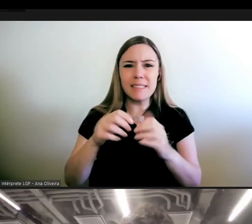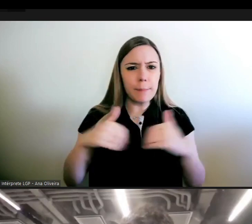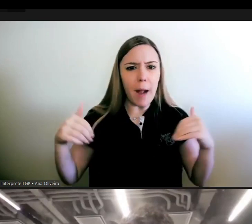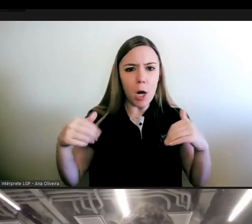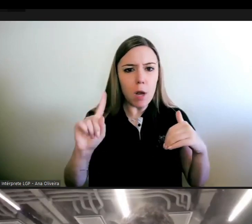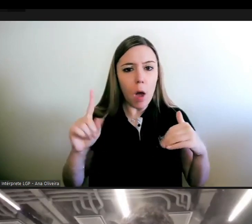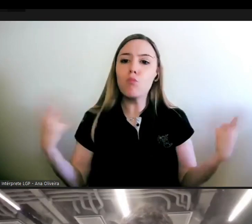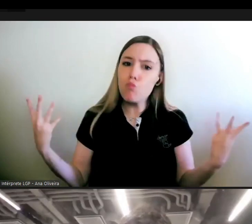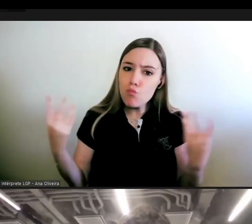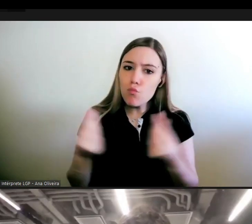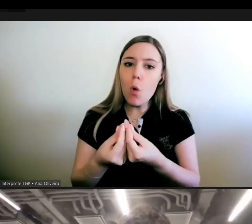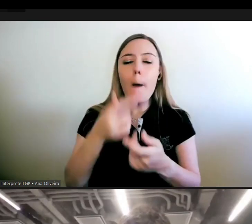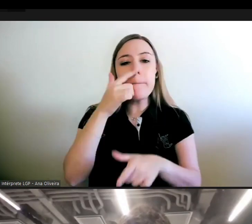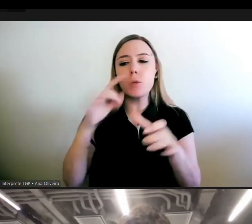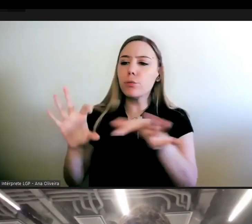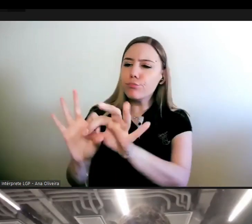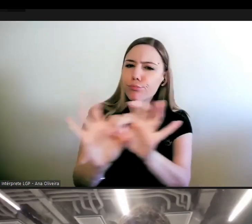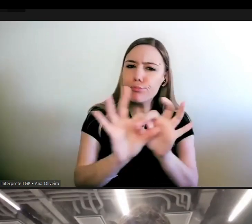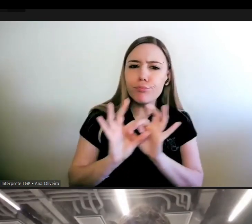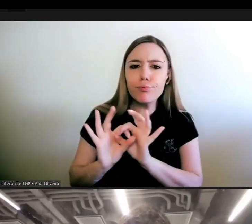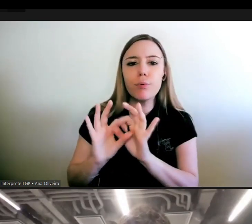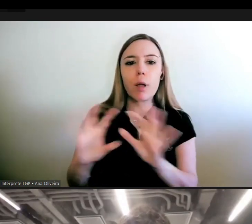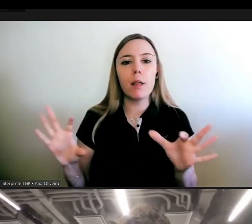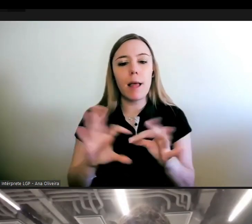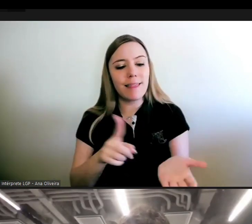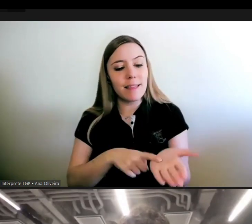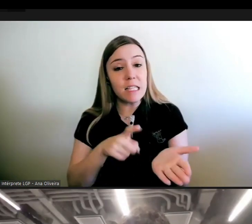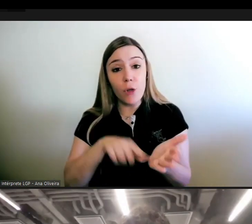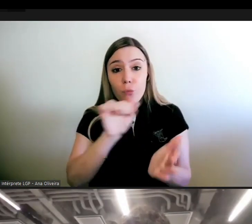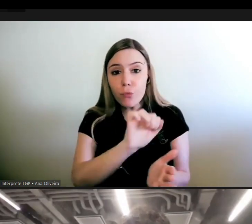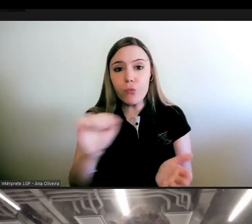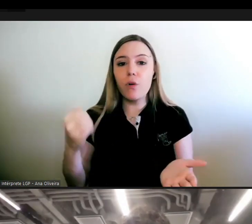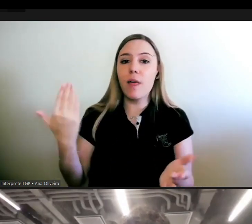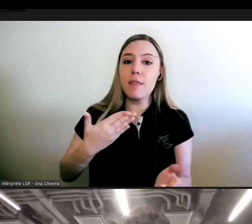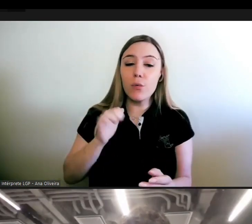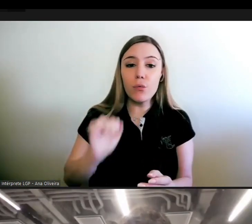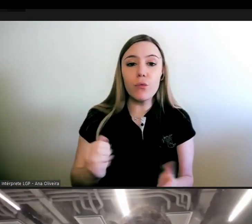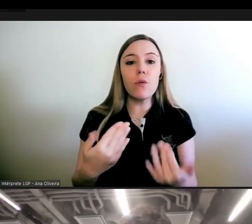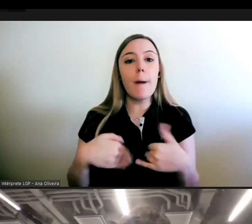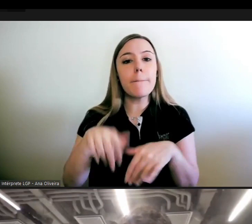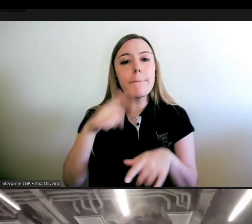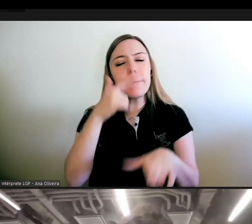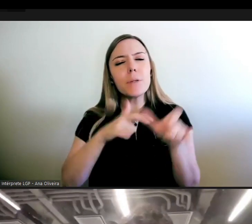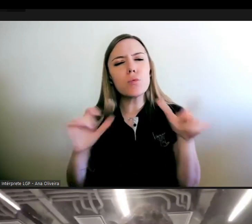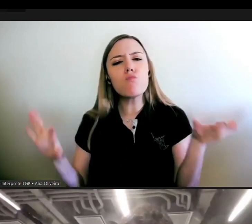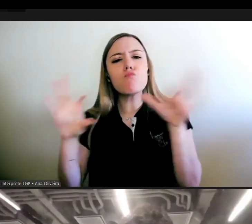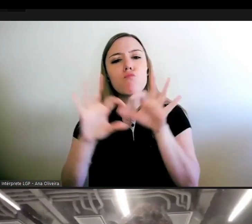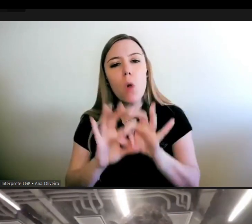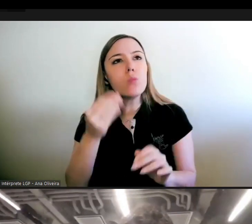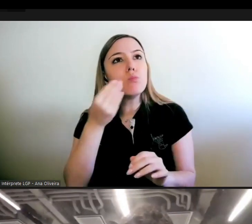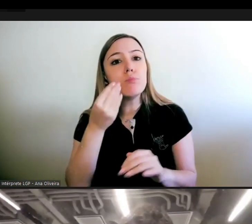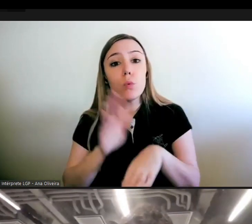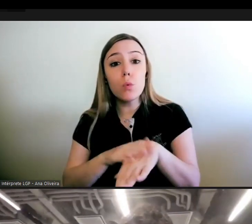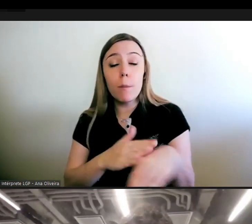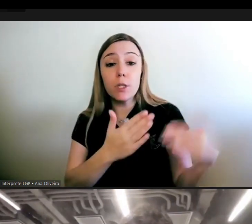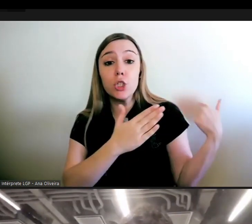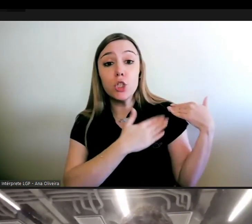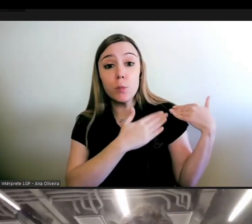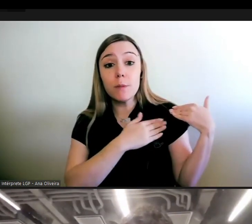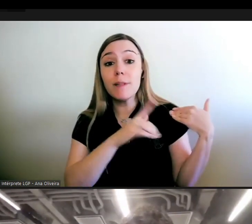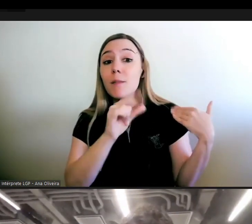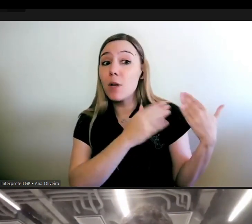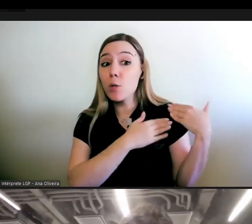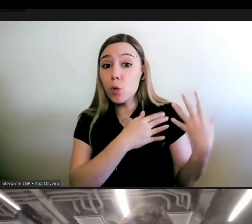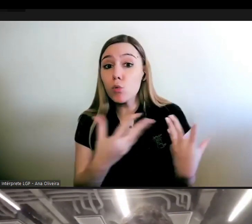Interliga as pessoas nas suas necessidades, nos seus direitos, mas interliga sobretudo a responsabilidade e a corresponsabilidade